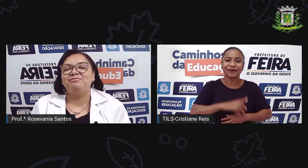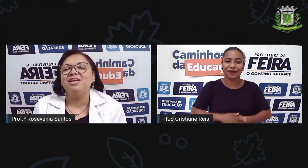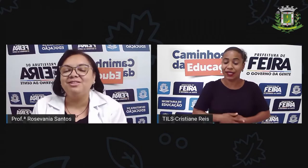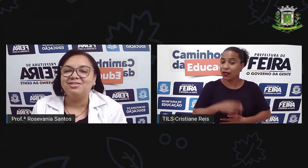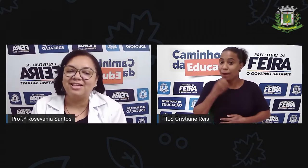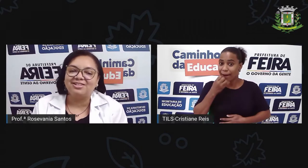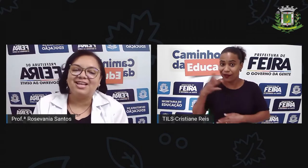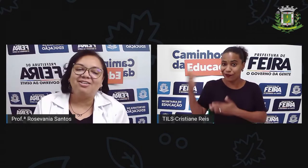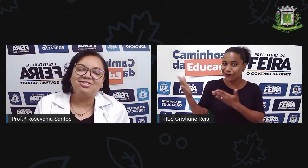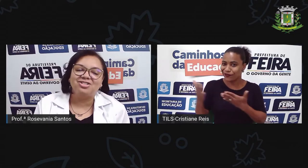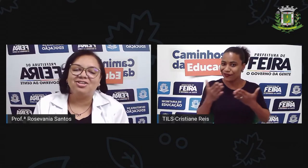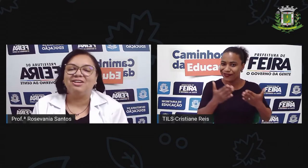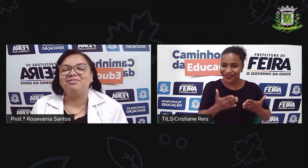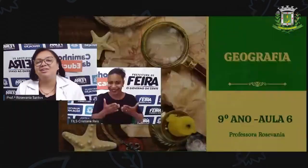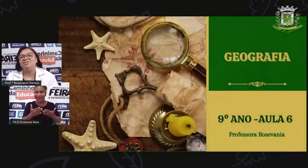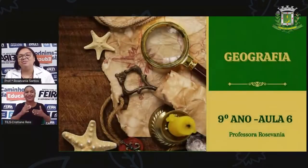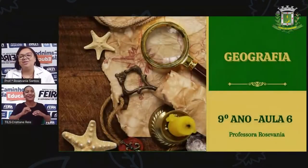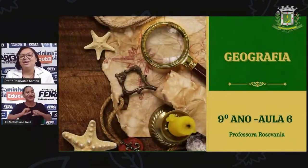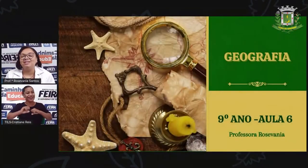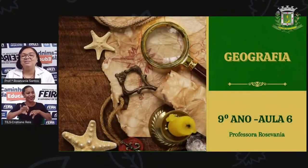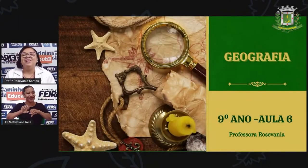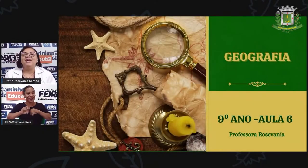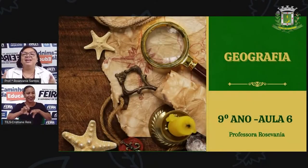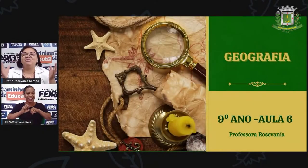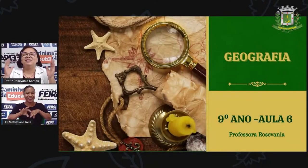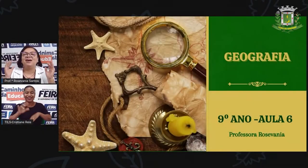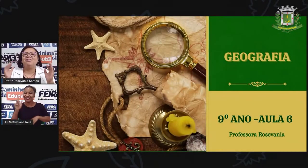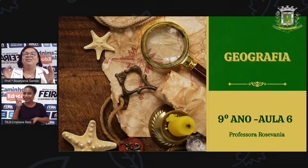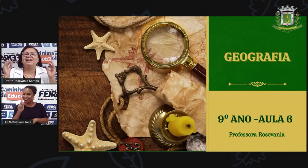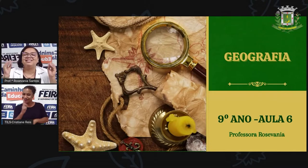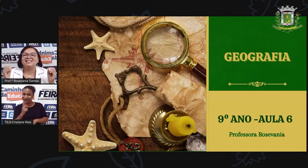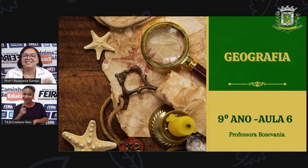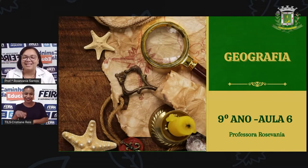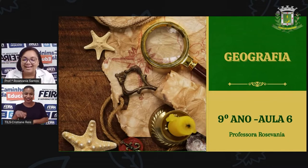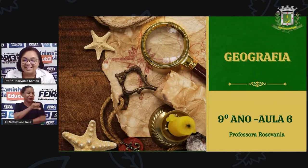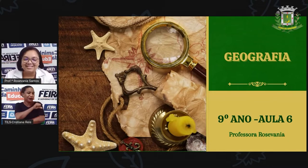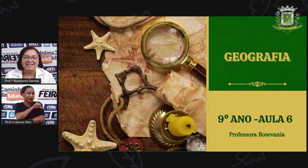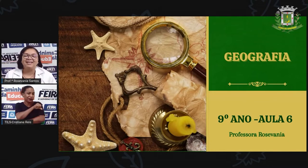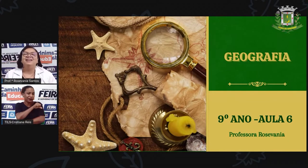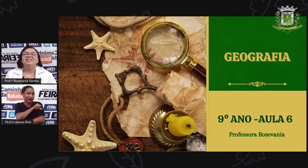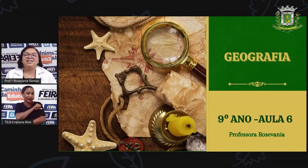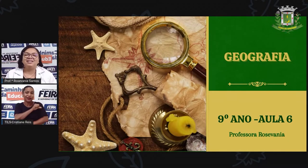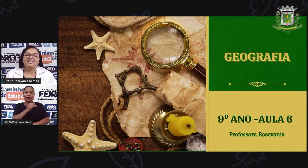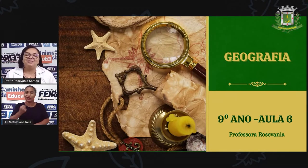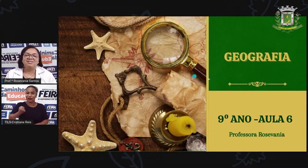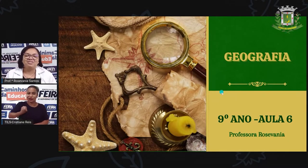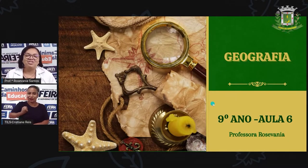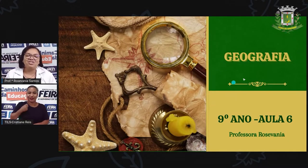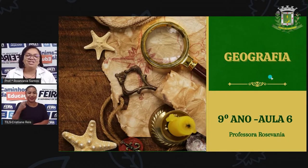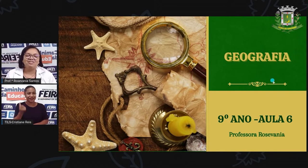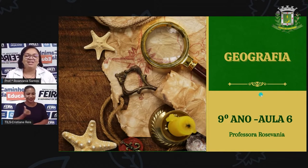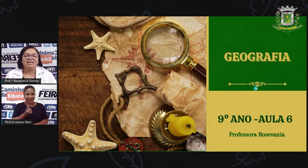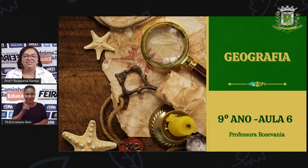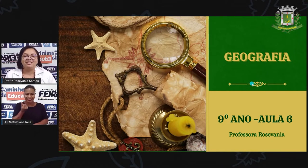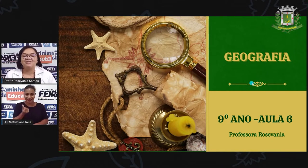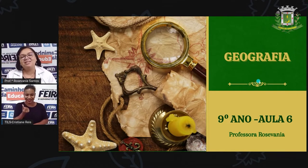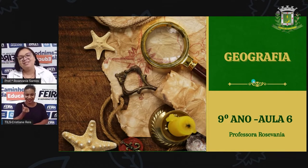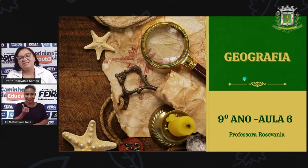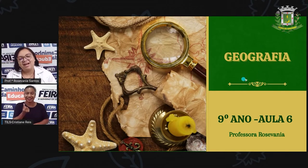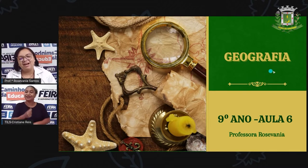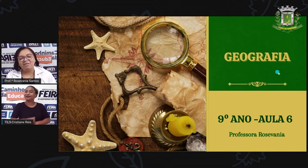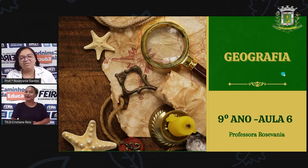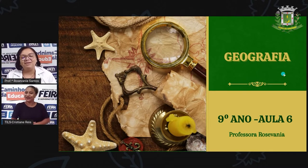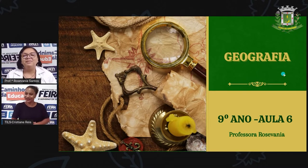sejam bem-vindos à nossa aula de Geografia do nono ano. É a nossa aula seis, né? Já estamos atingindo a nossa